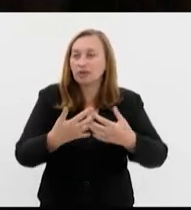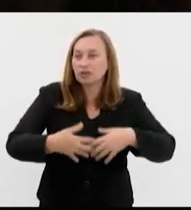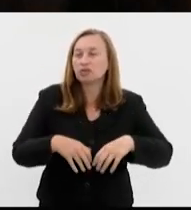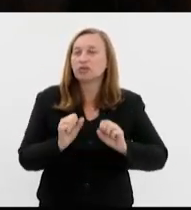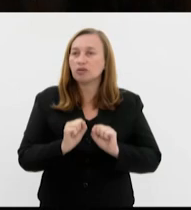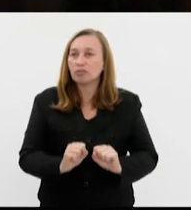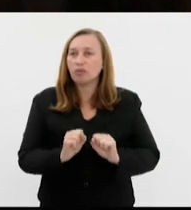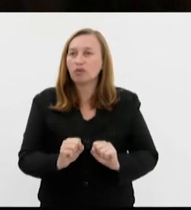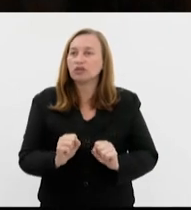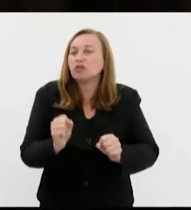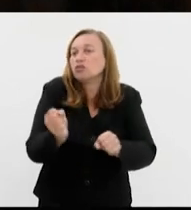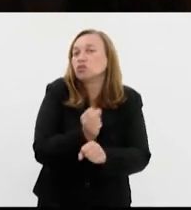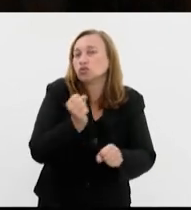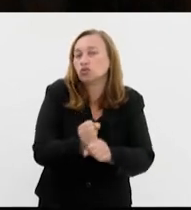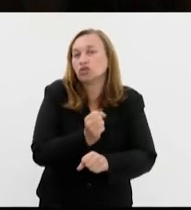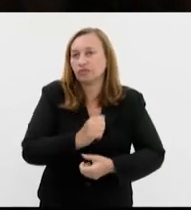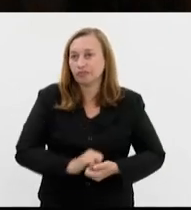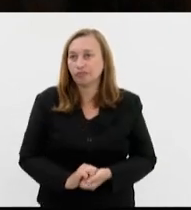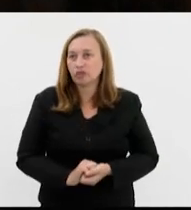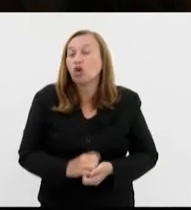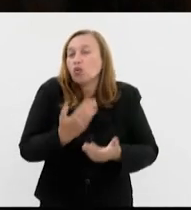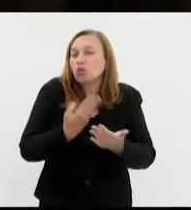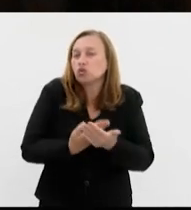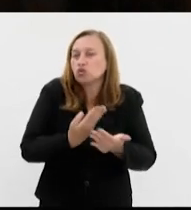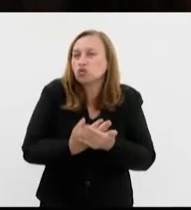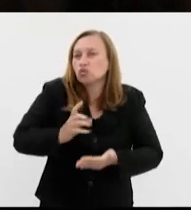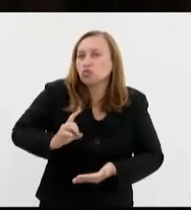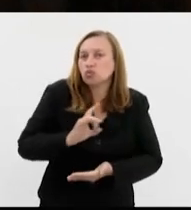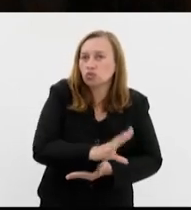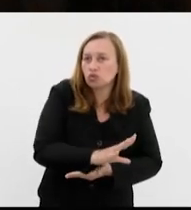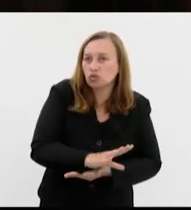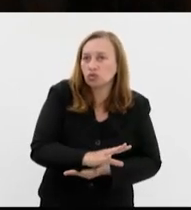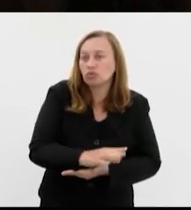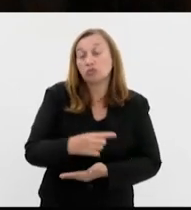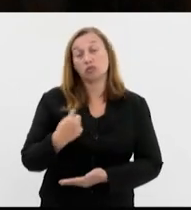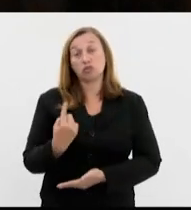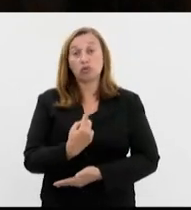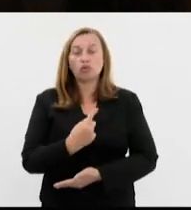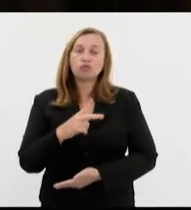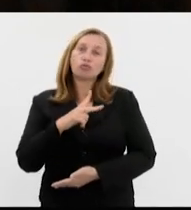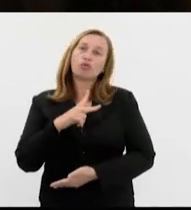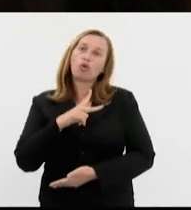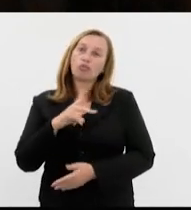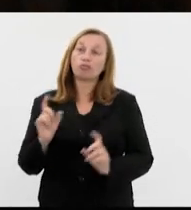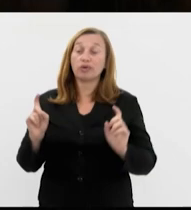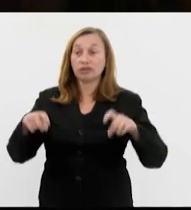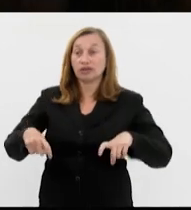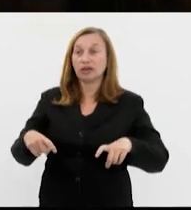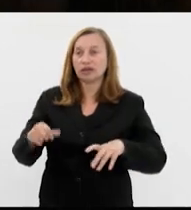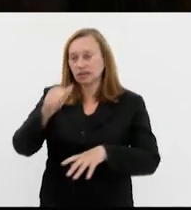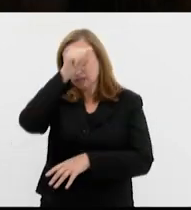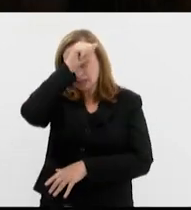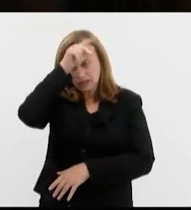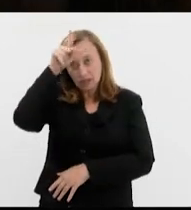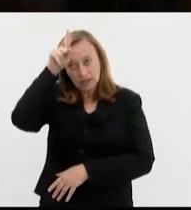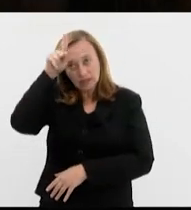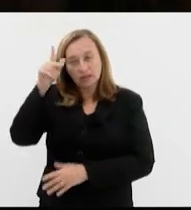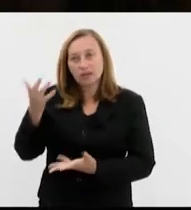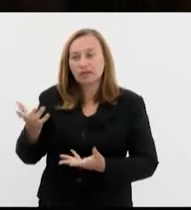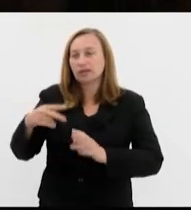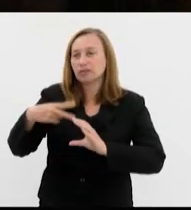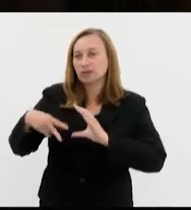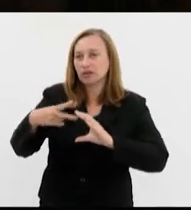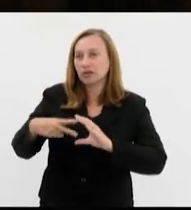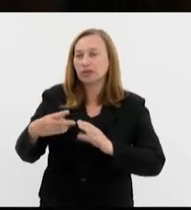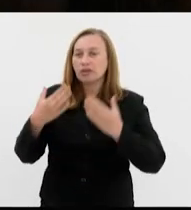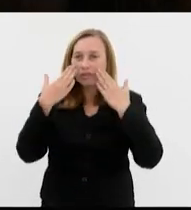novas construções. O último estudo feito nesse sentido foi por nós mesmos, nosso mandato na Câmara, que apresentou um inventário de terrenos e